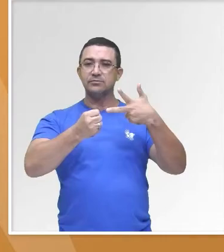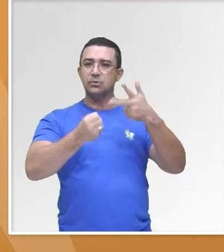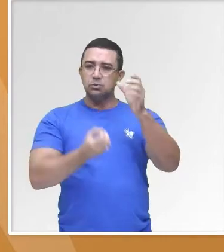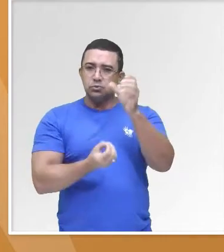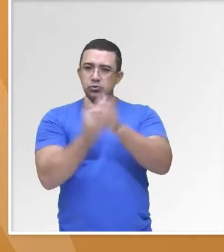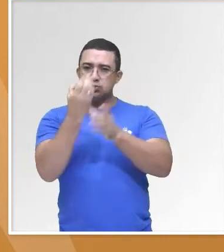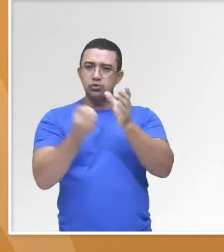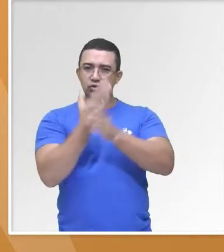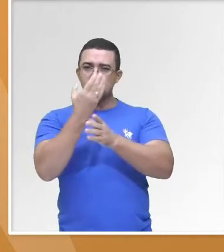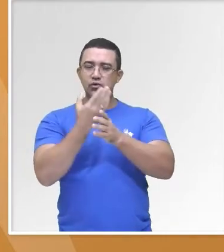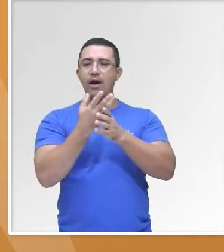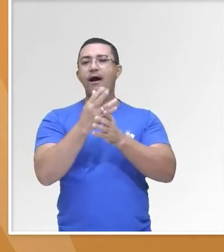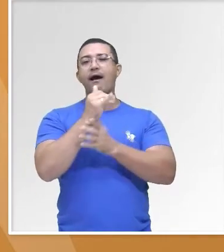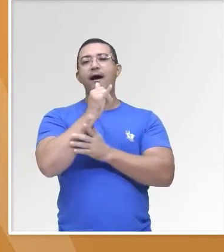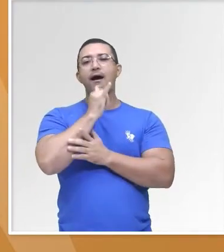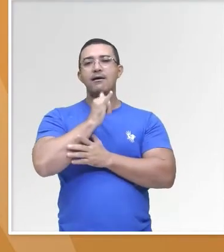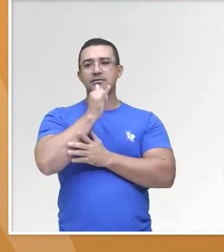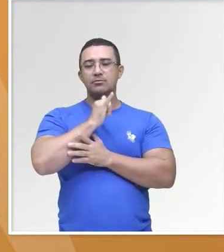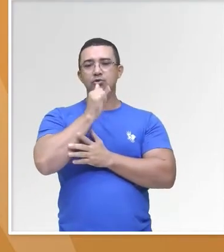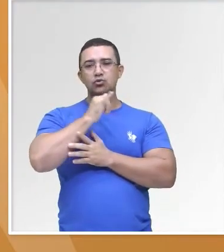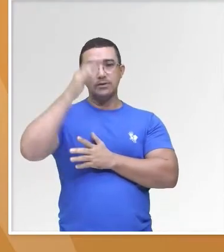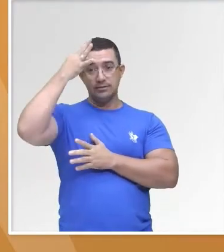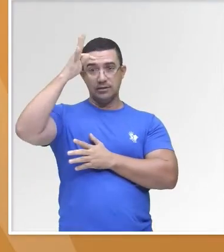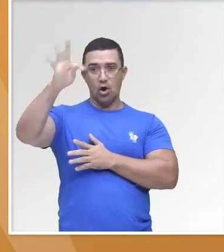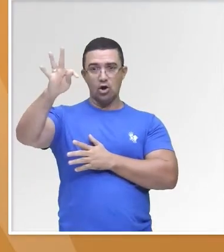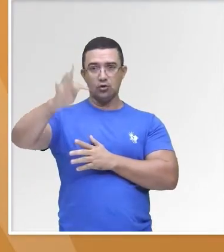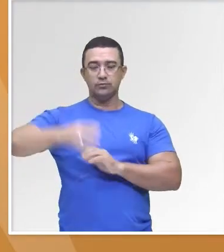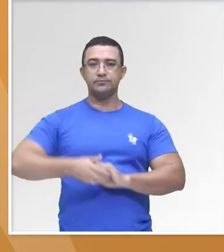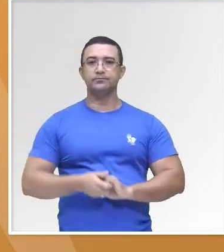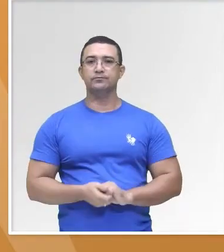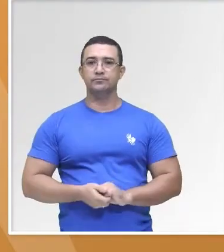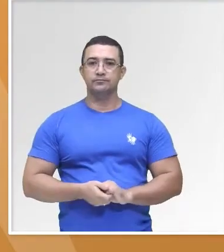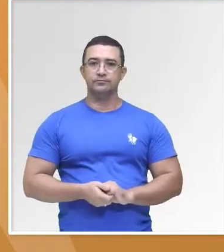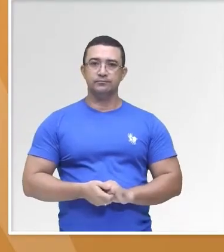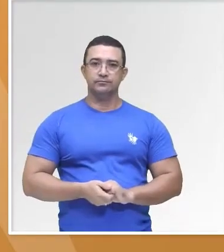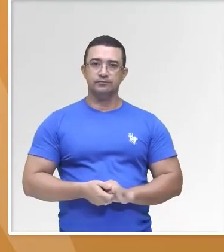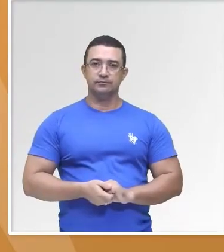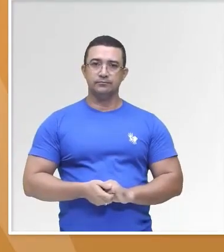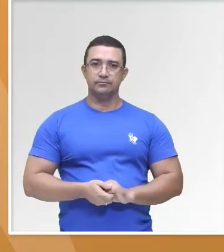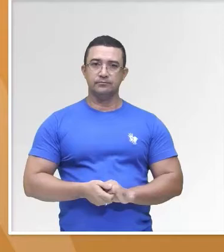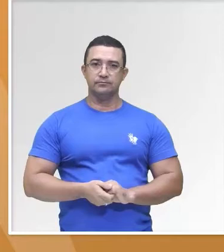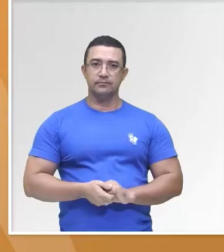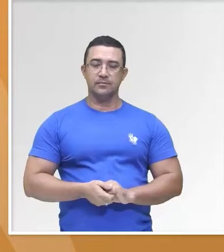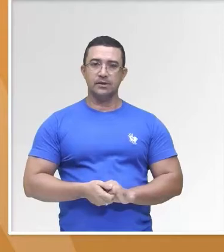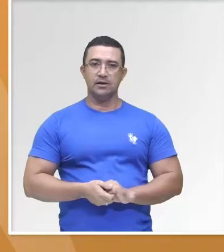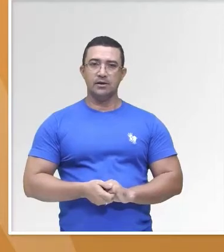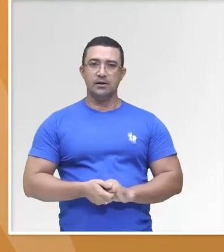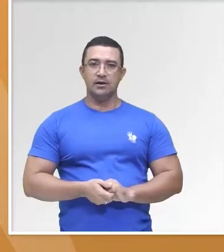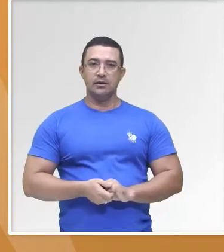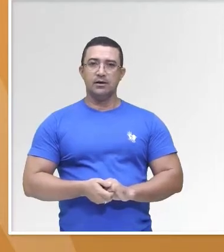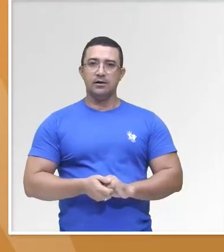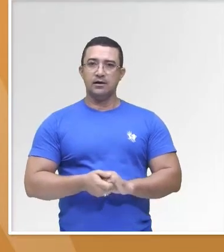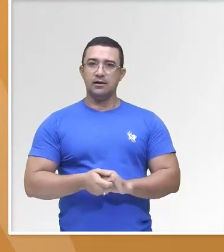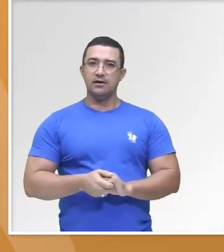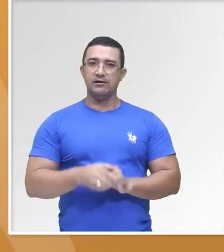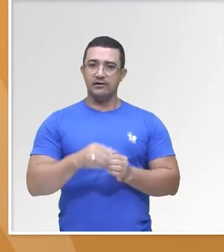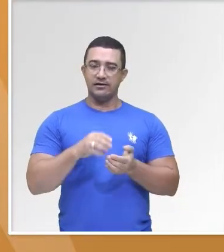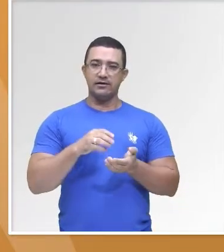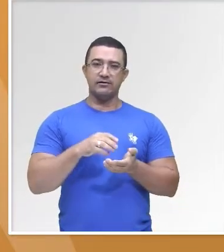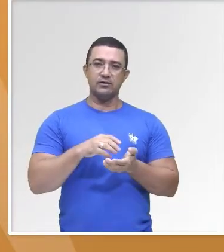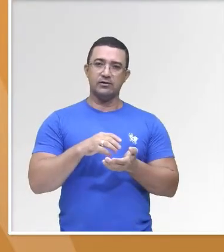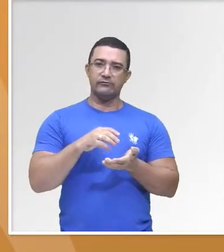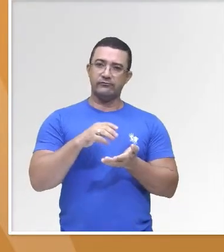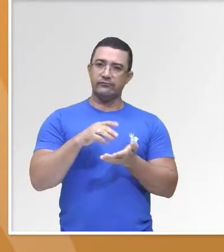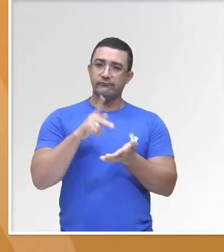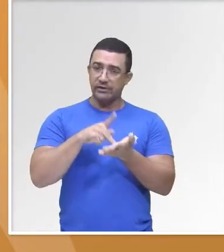dos exemplos dos teóricos absolutistas. Então, nós temos para fechar esse texto. De fato, as regiões mais afetadas por